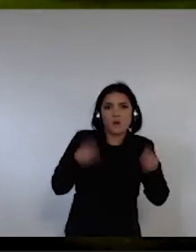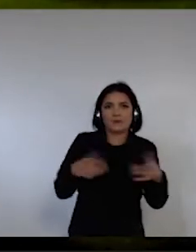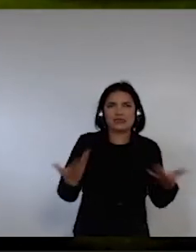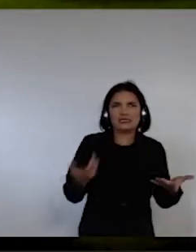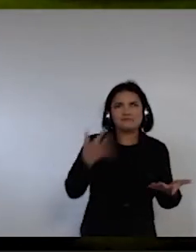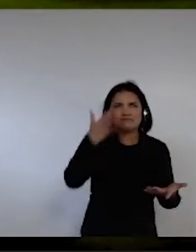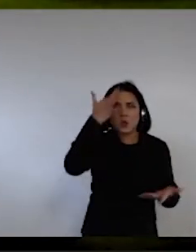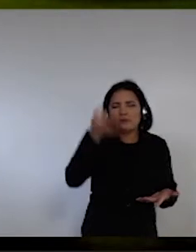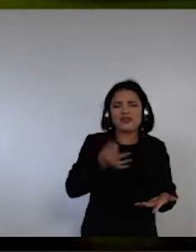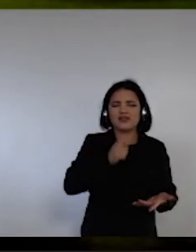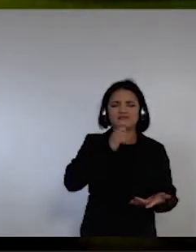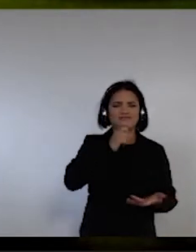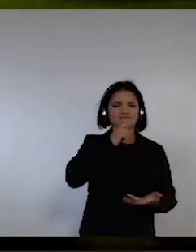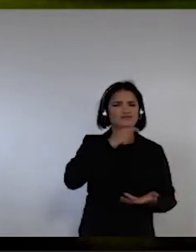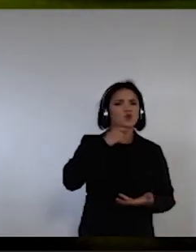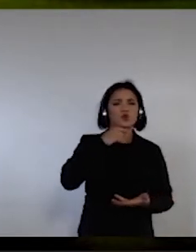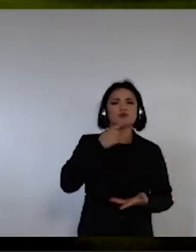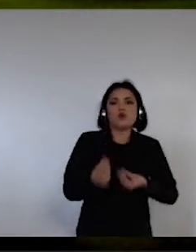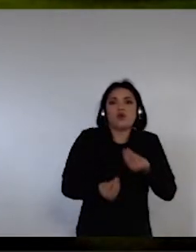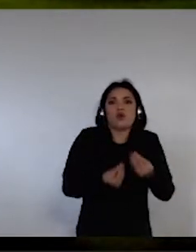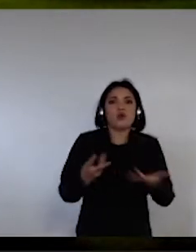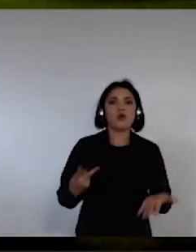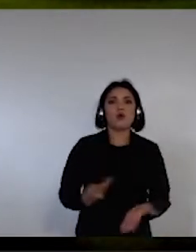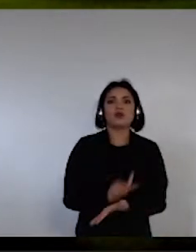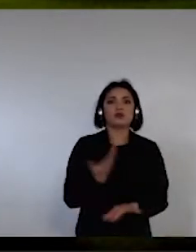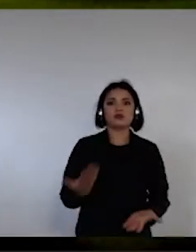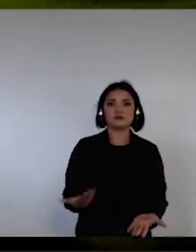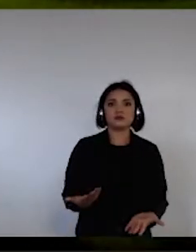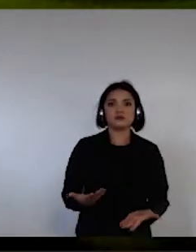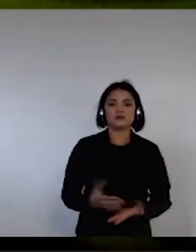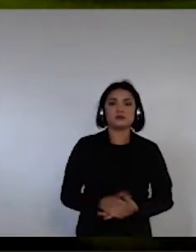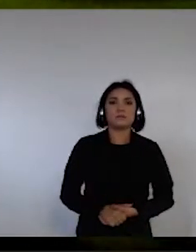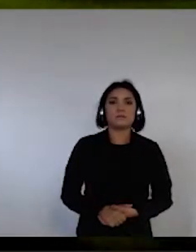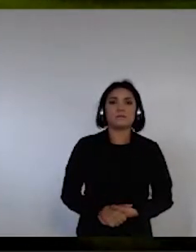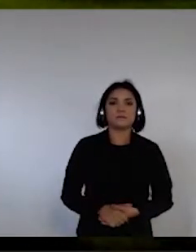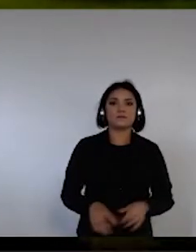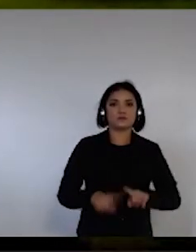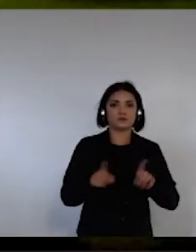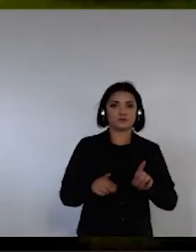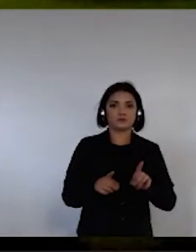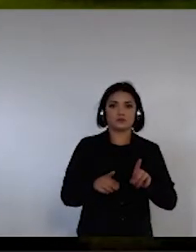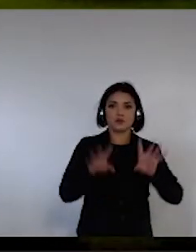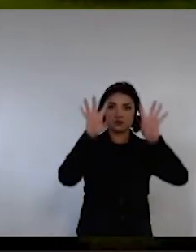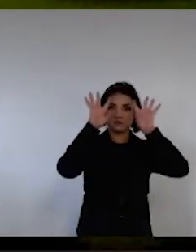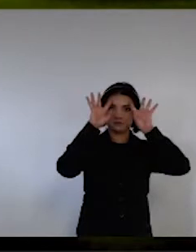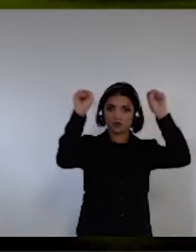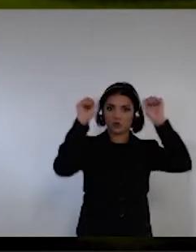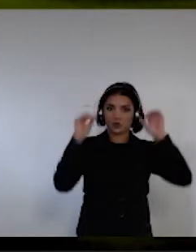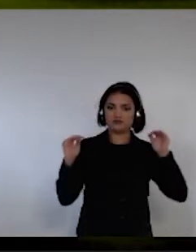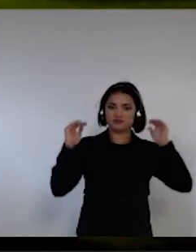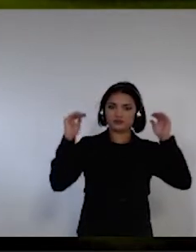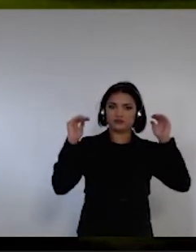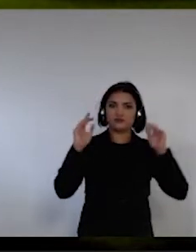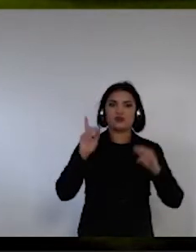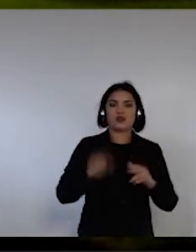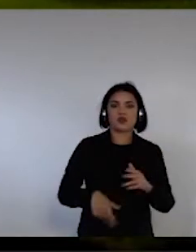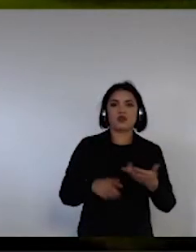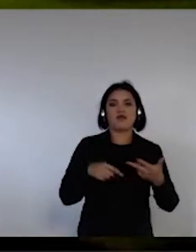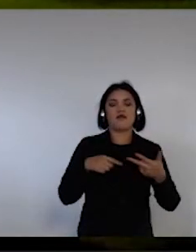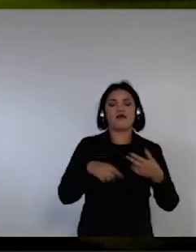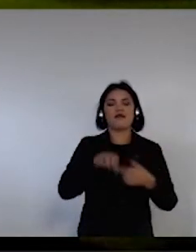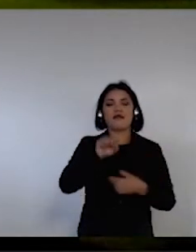para o ministro Toffoli, presidente, que, em boa hora, também movido por uma iniciativa da